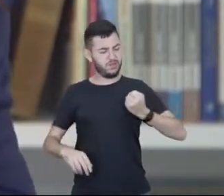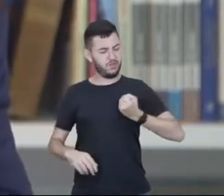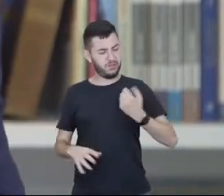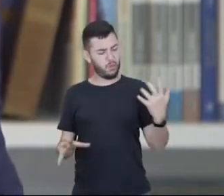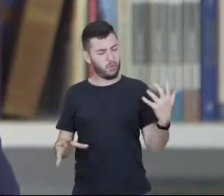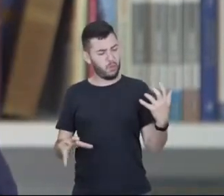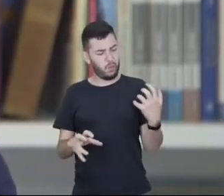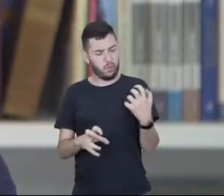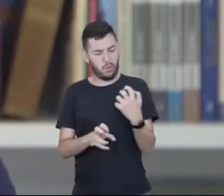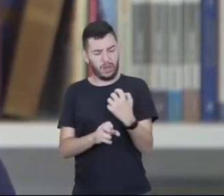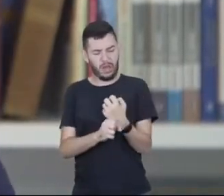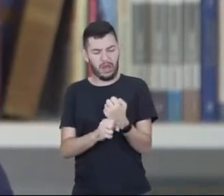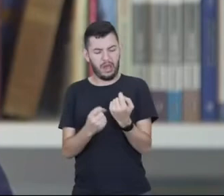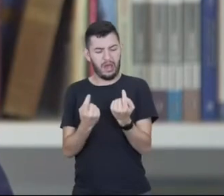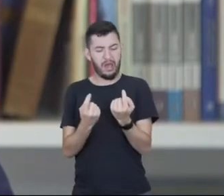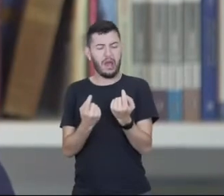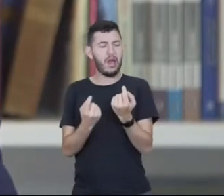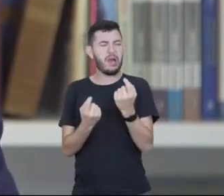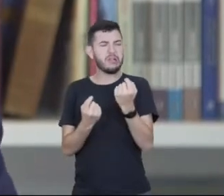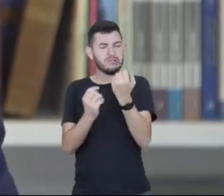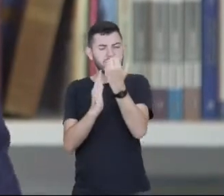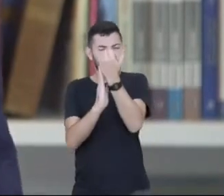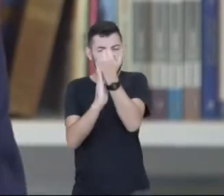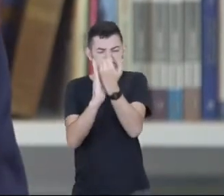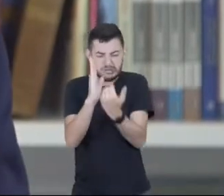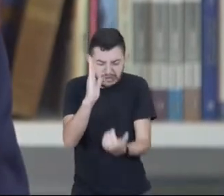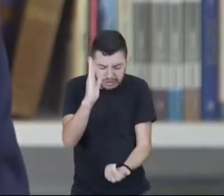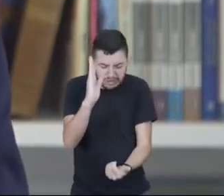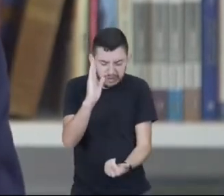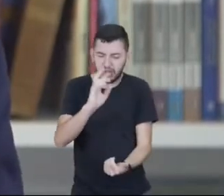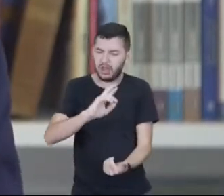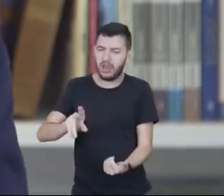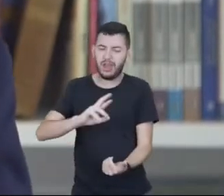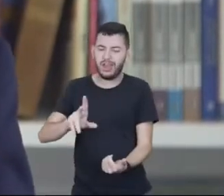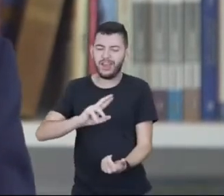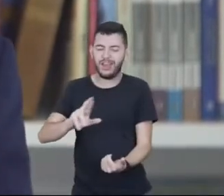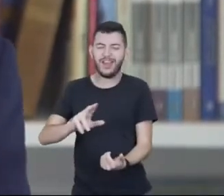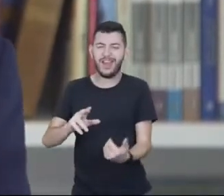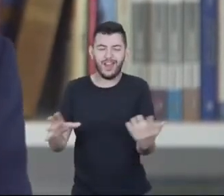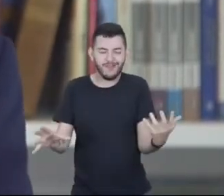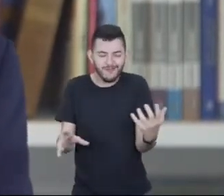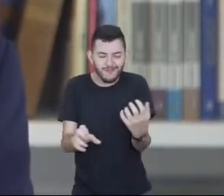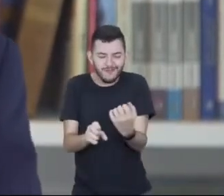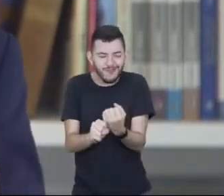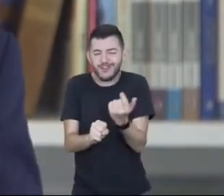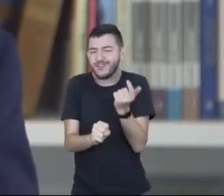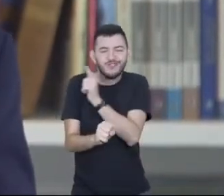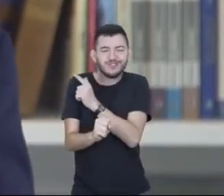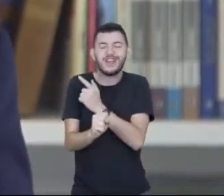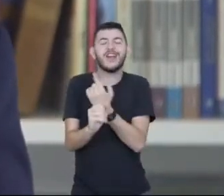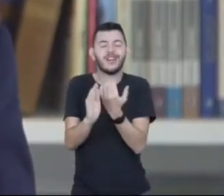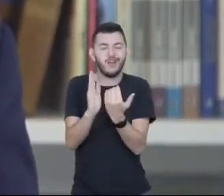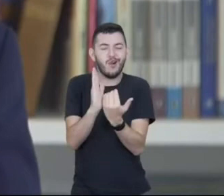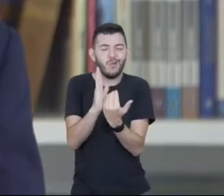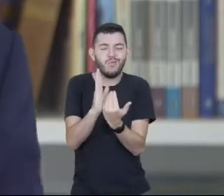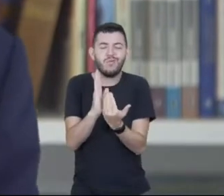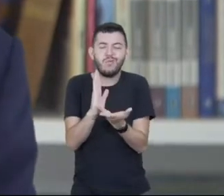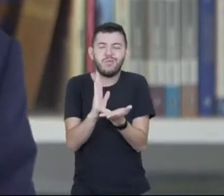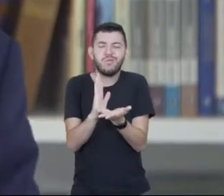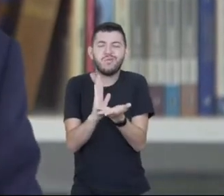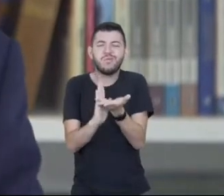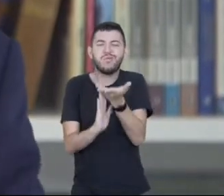e levam a sua grandeza essa lógica aplica-se também a política